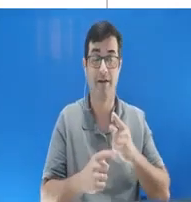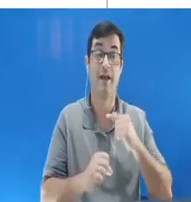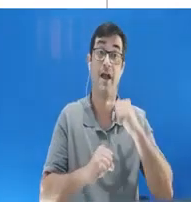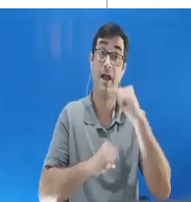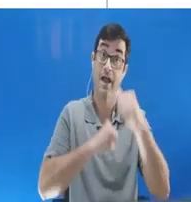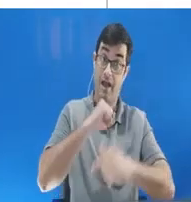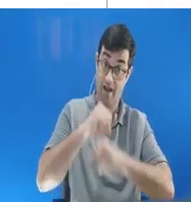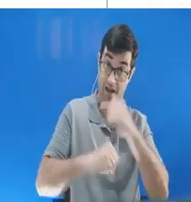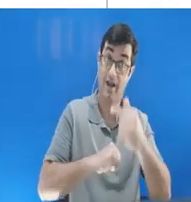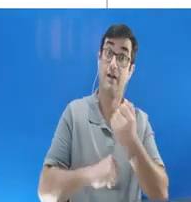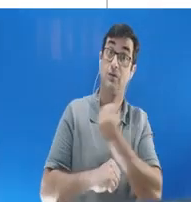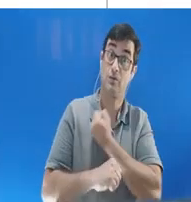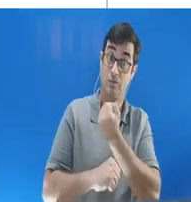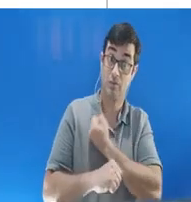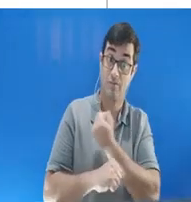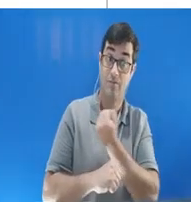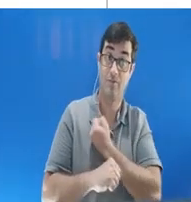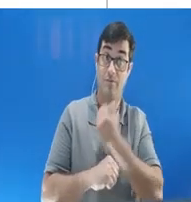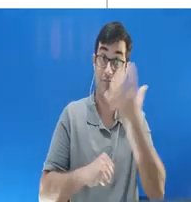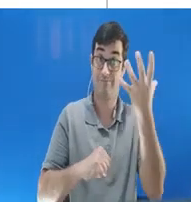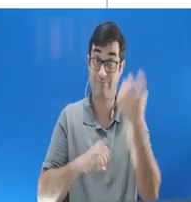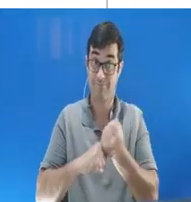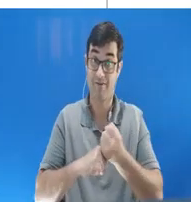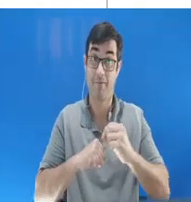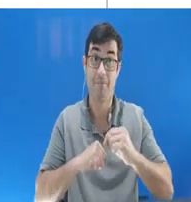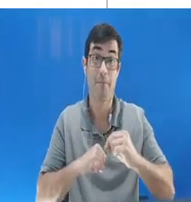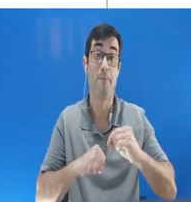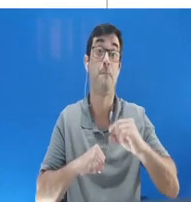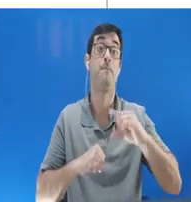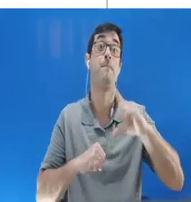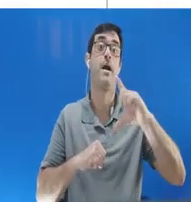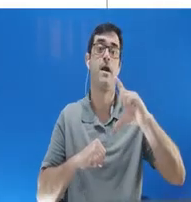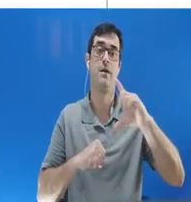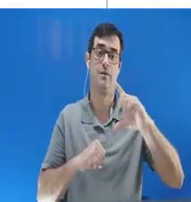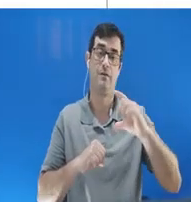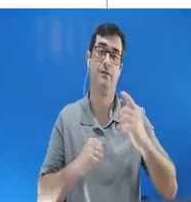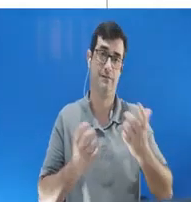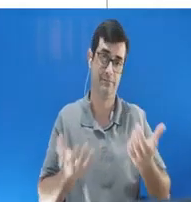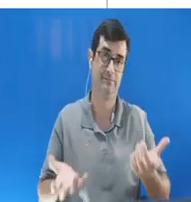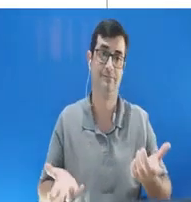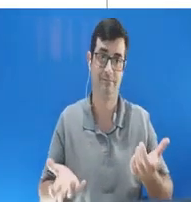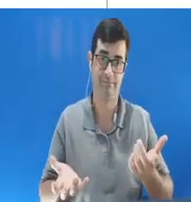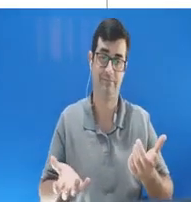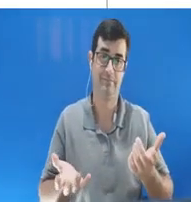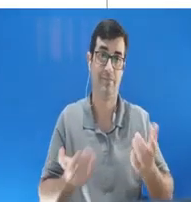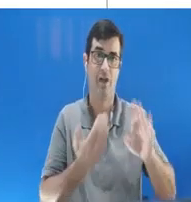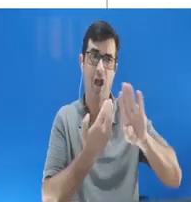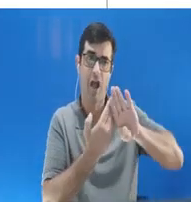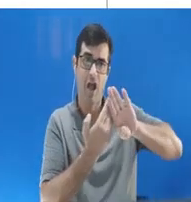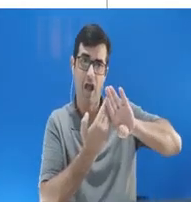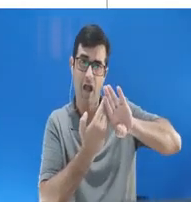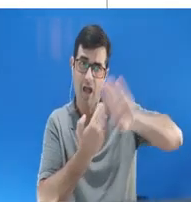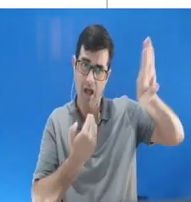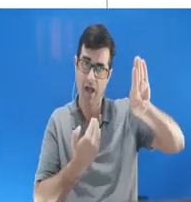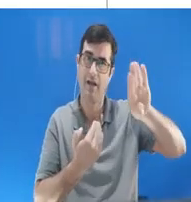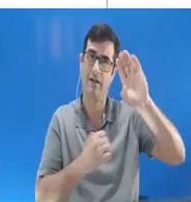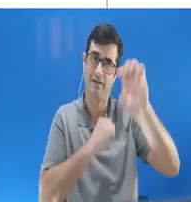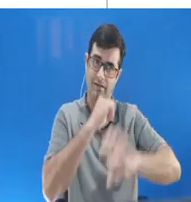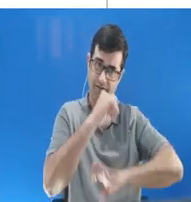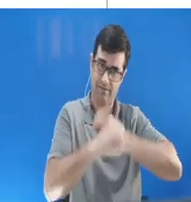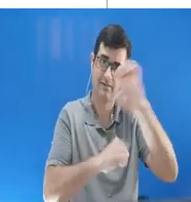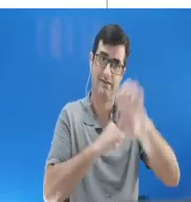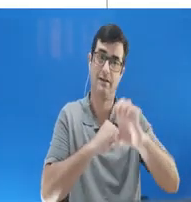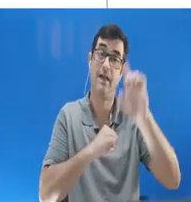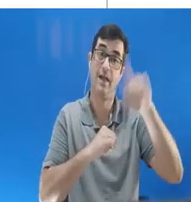maior. Então, isso vai fazer com que a repulsão desses 8 elétrons que estão na eletrosfera, na camada